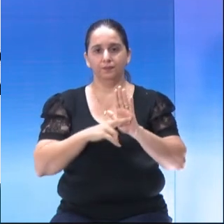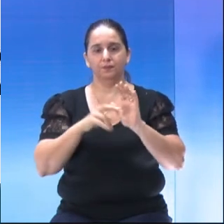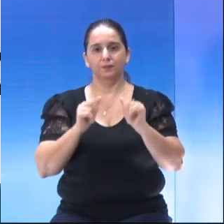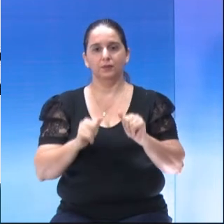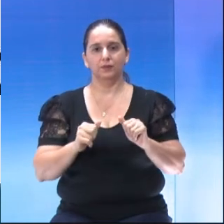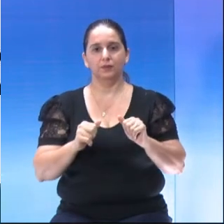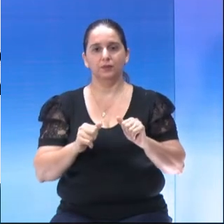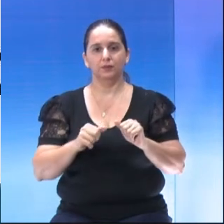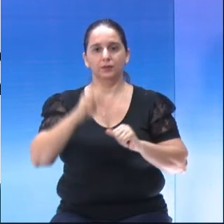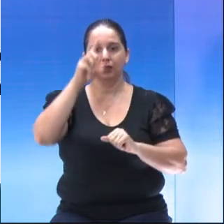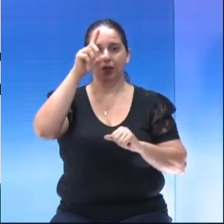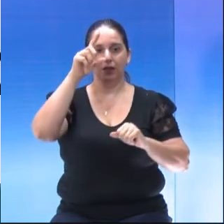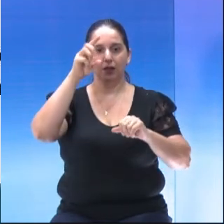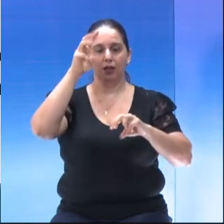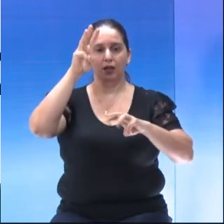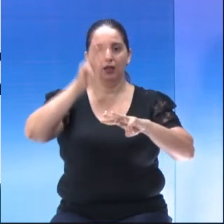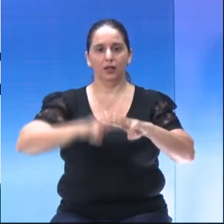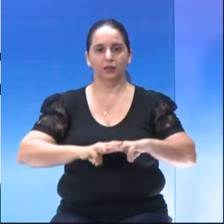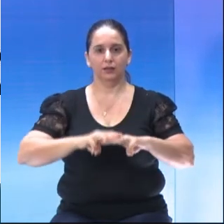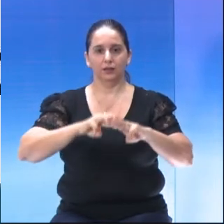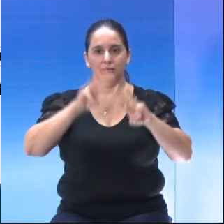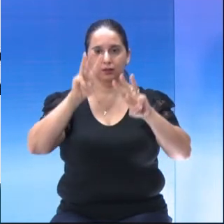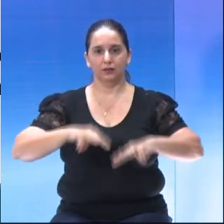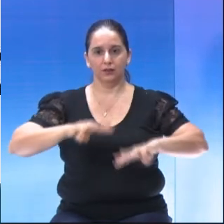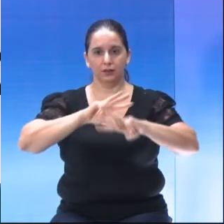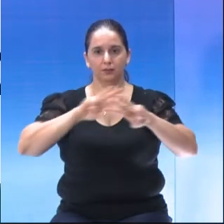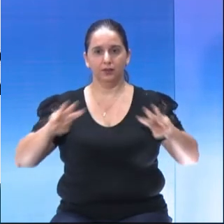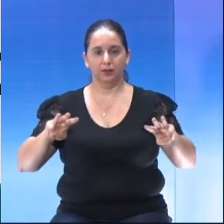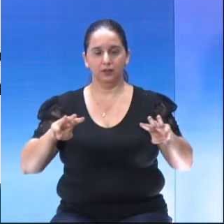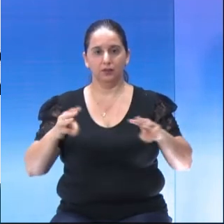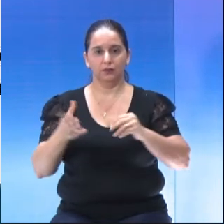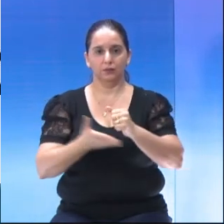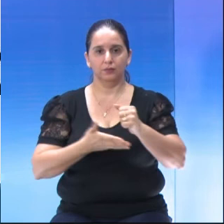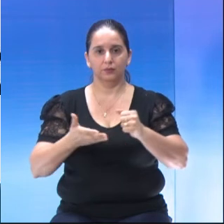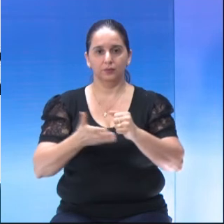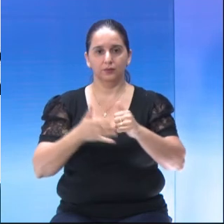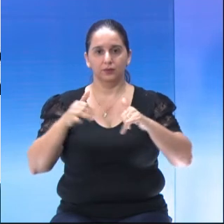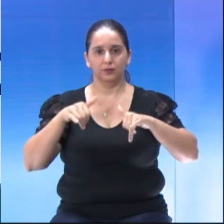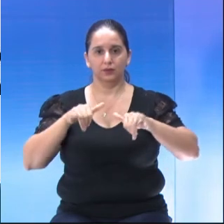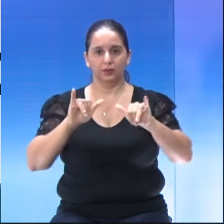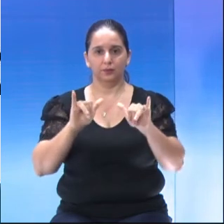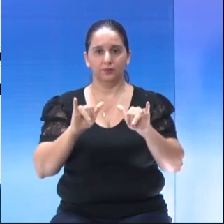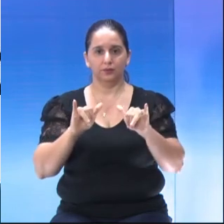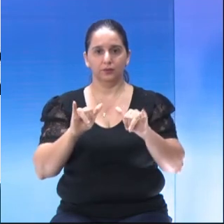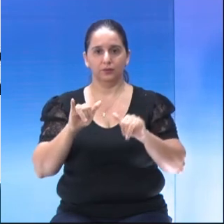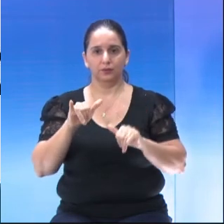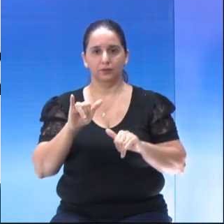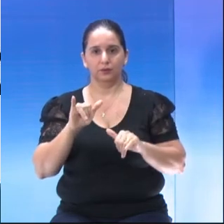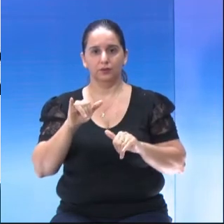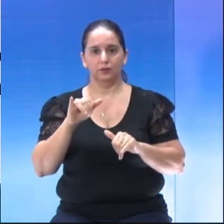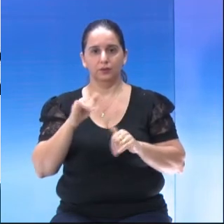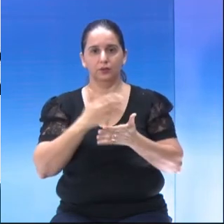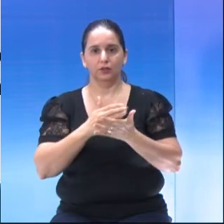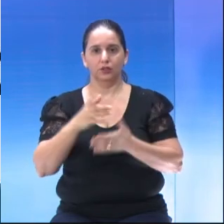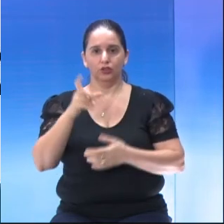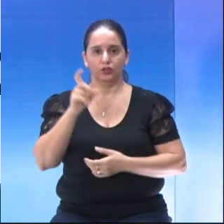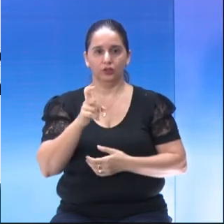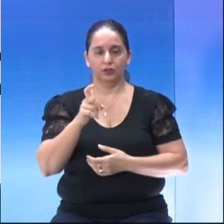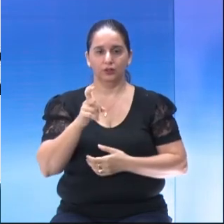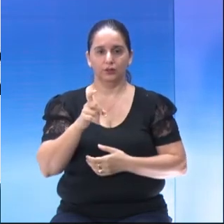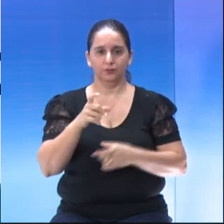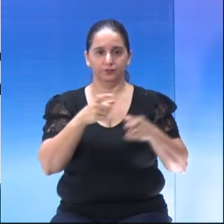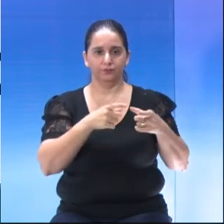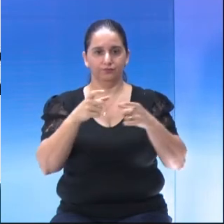as regras, podemos montar a seguinte tabela com o número mínimo de movimentos y para cada número inicial x